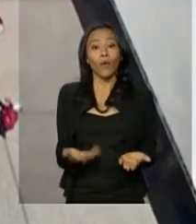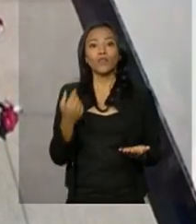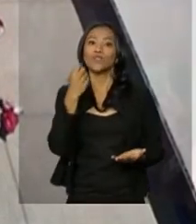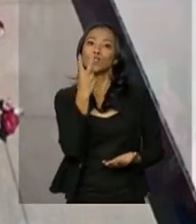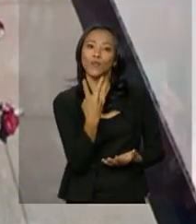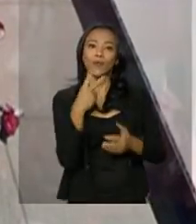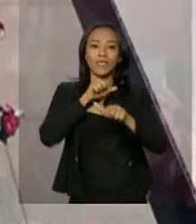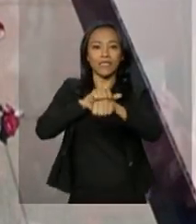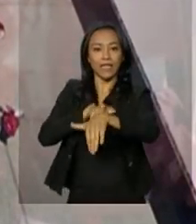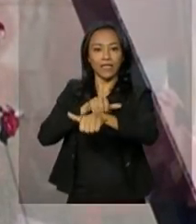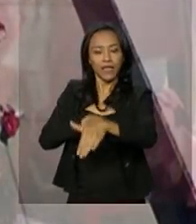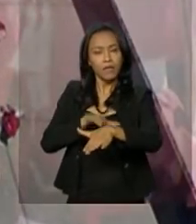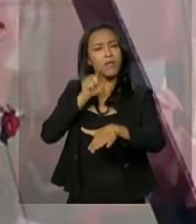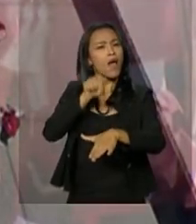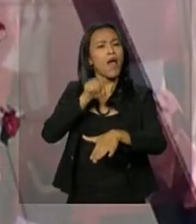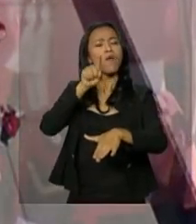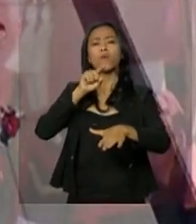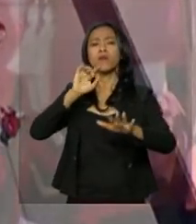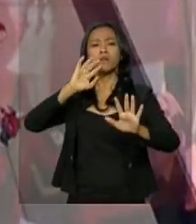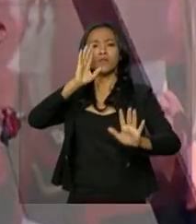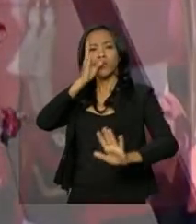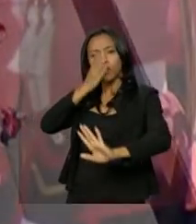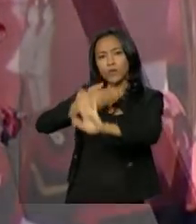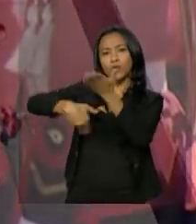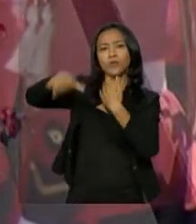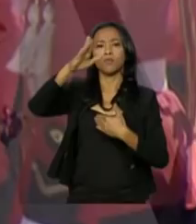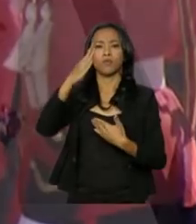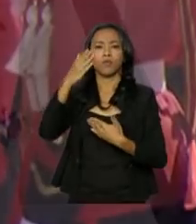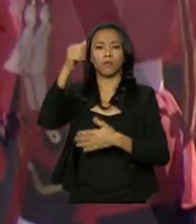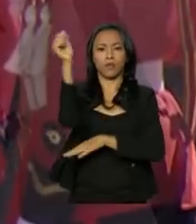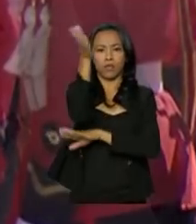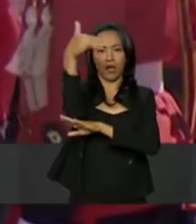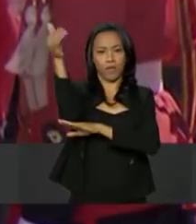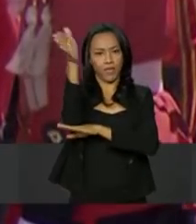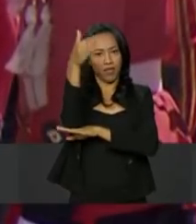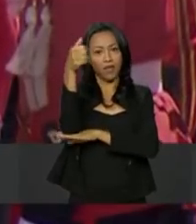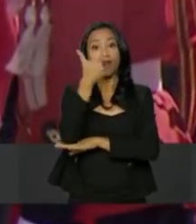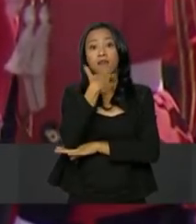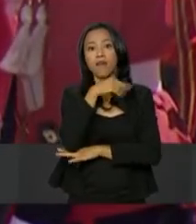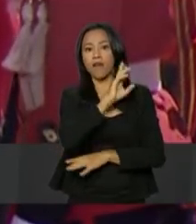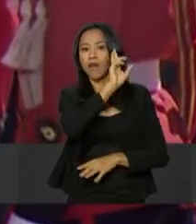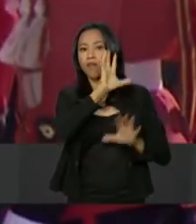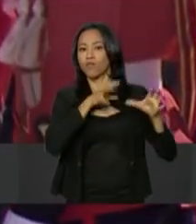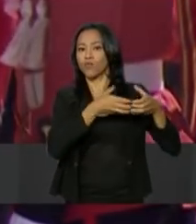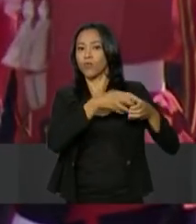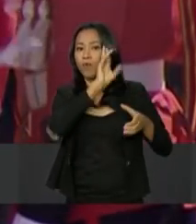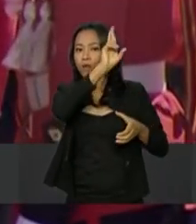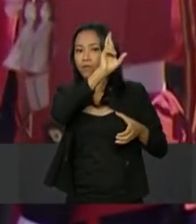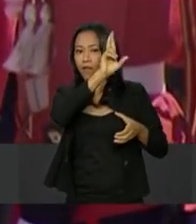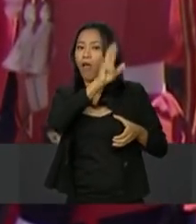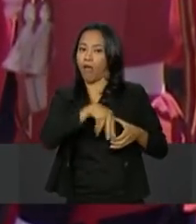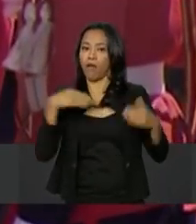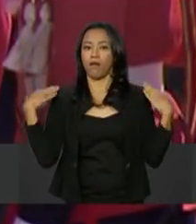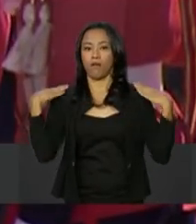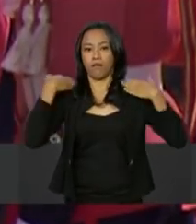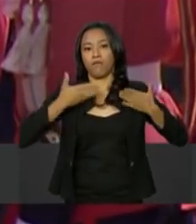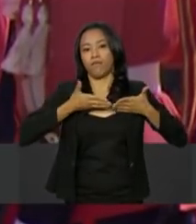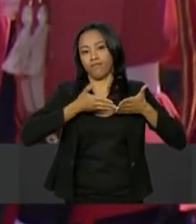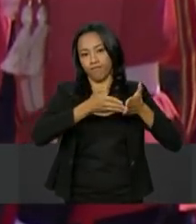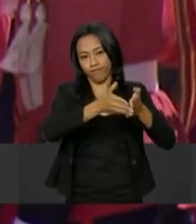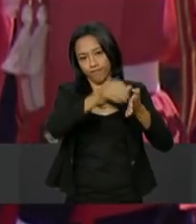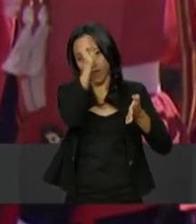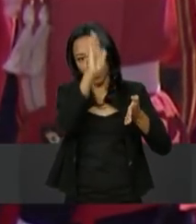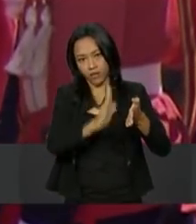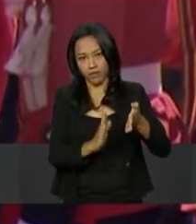cerimônia de substituição da bandeira, sob o comando da Marinha do Brasil.